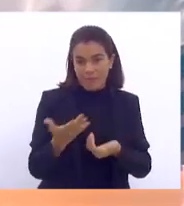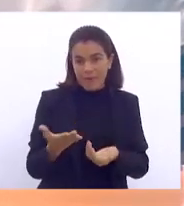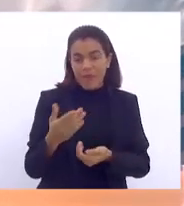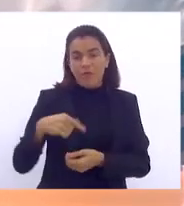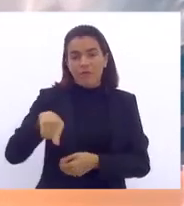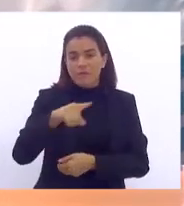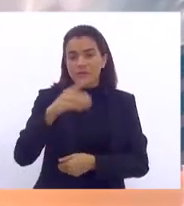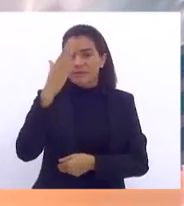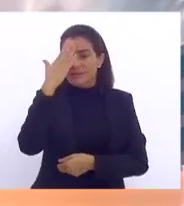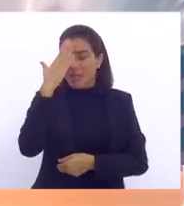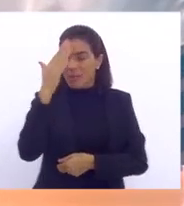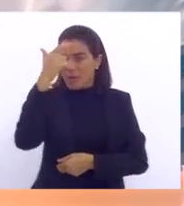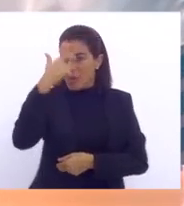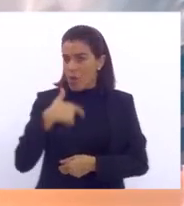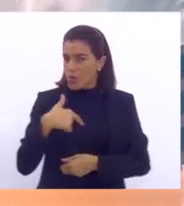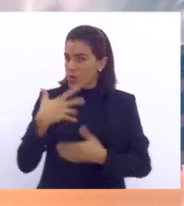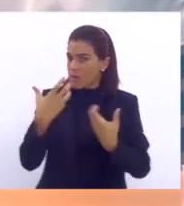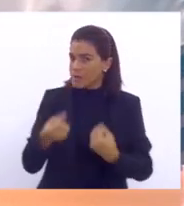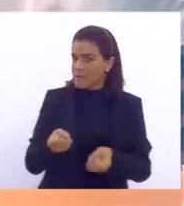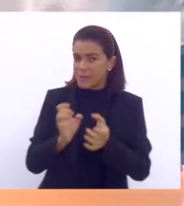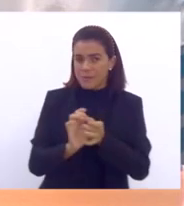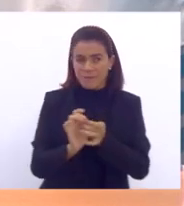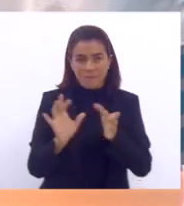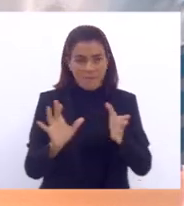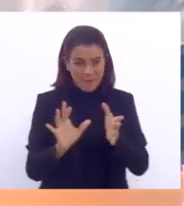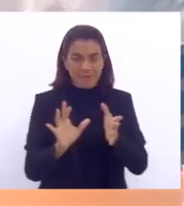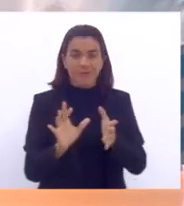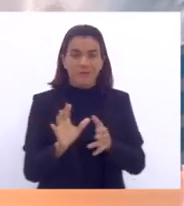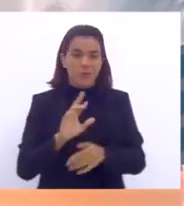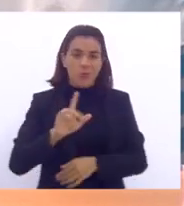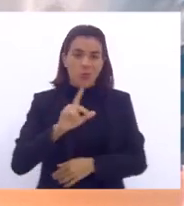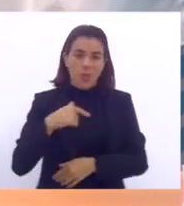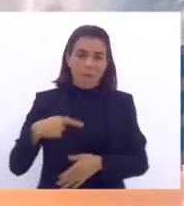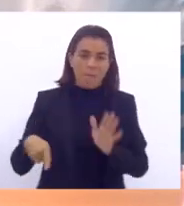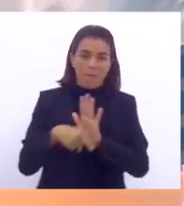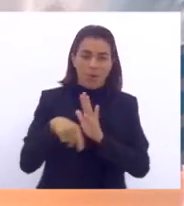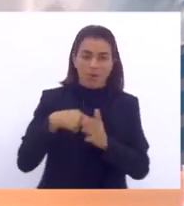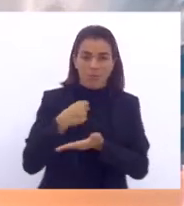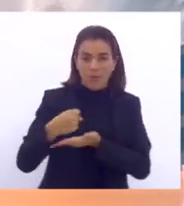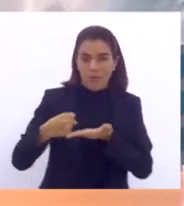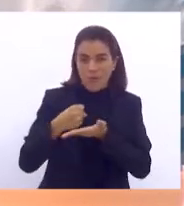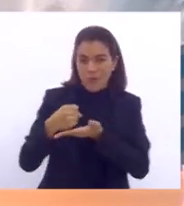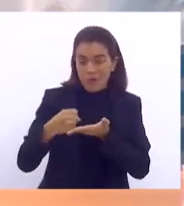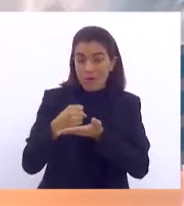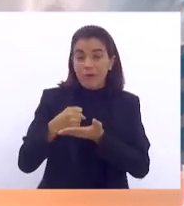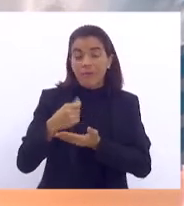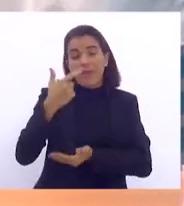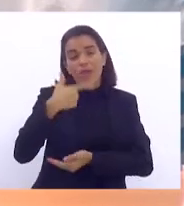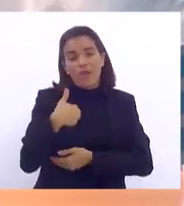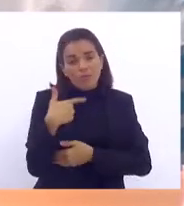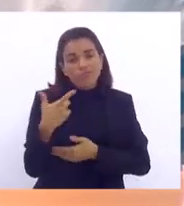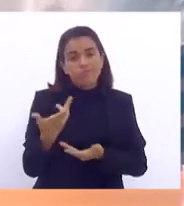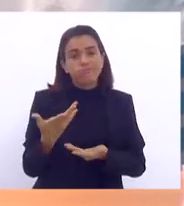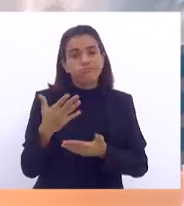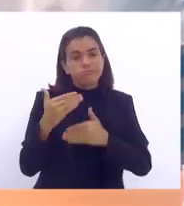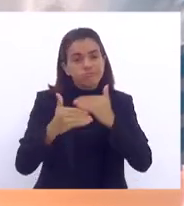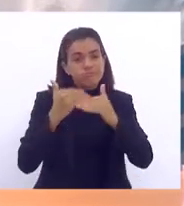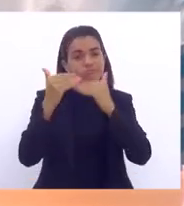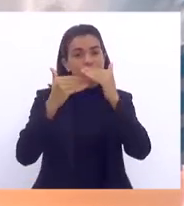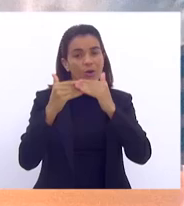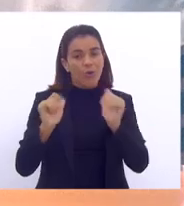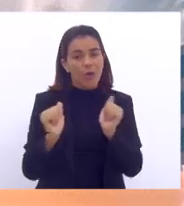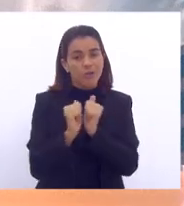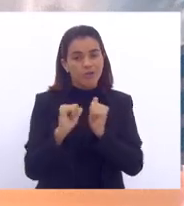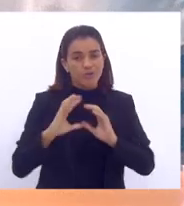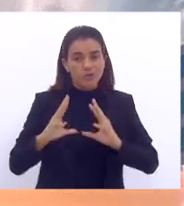deixo não me permito inebriar pelo cargo não é da Minha Essência eu construo essa presidência e essa casa com ajuda